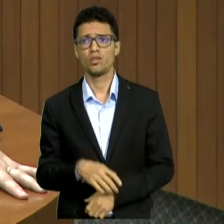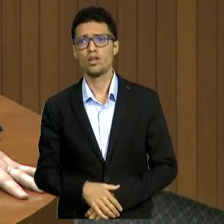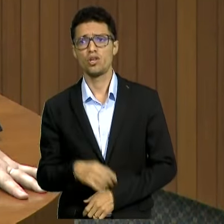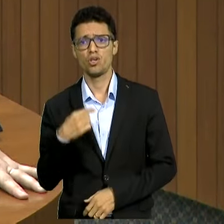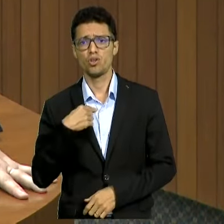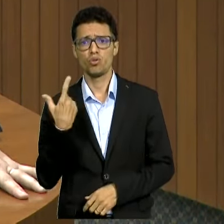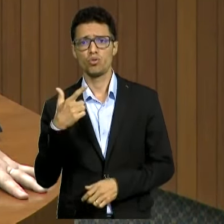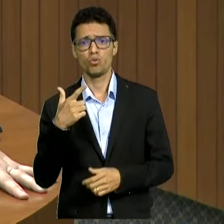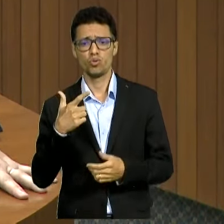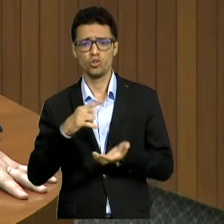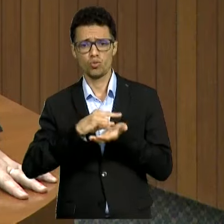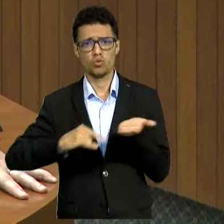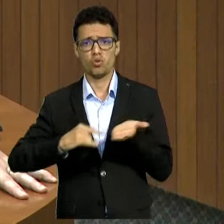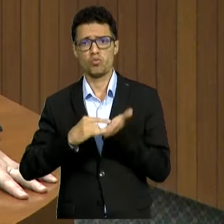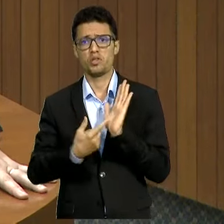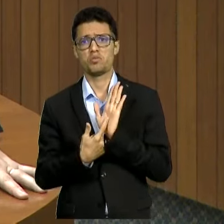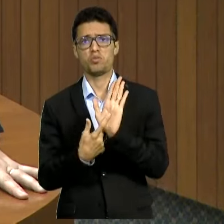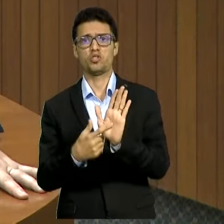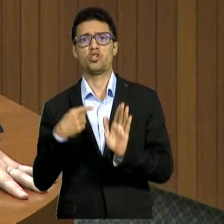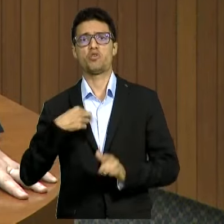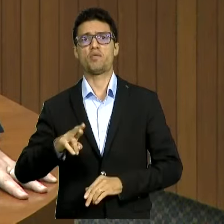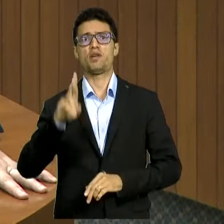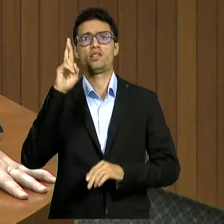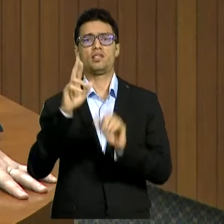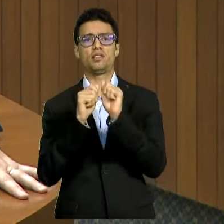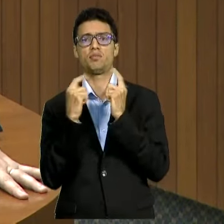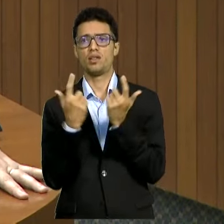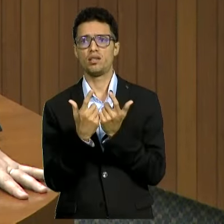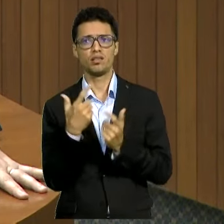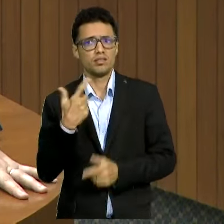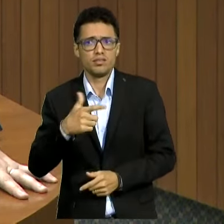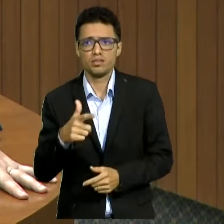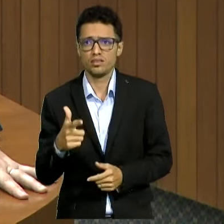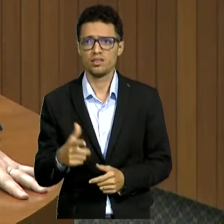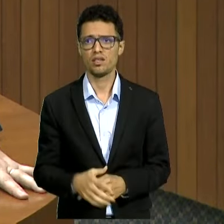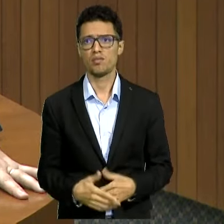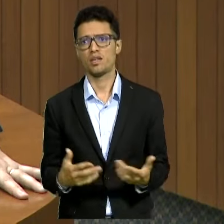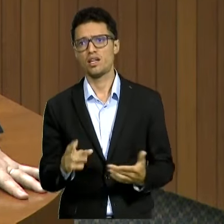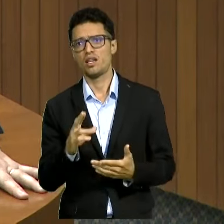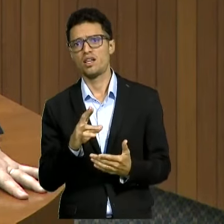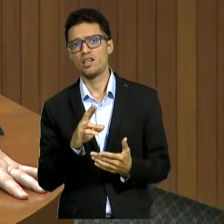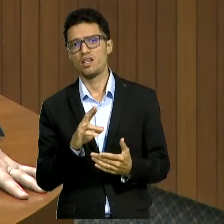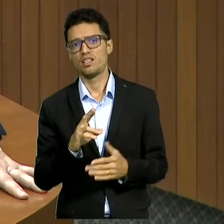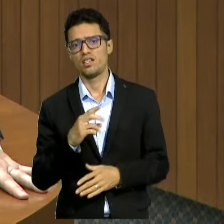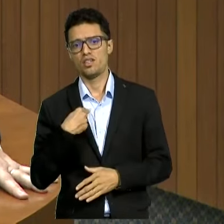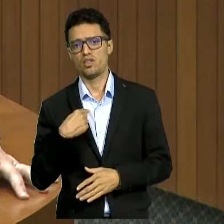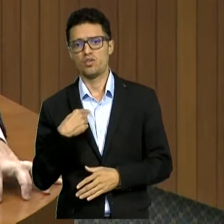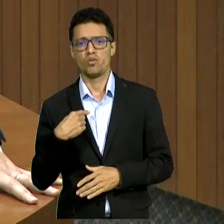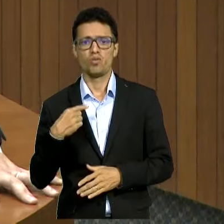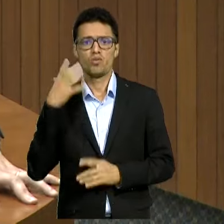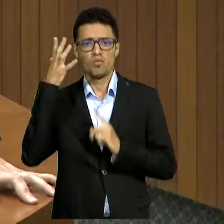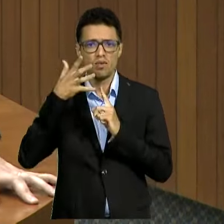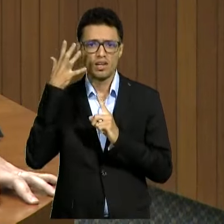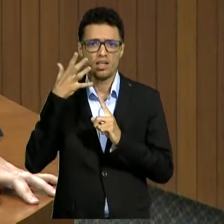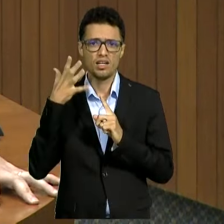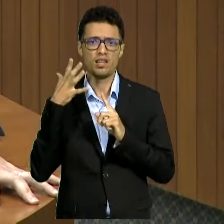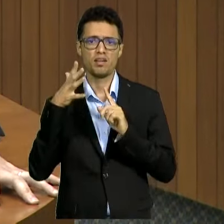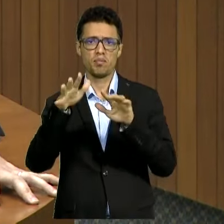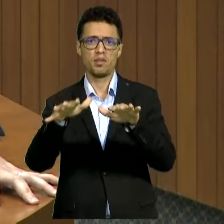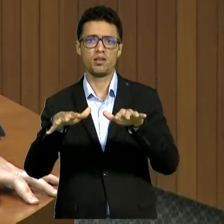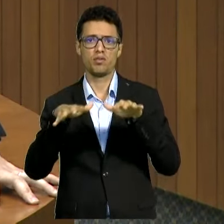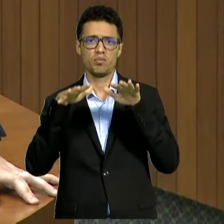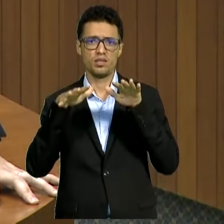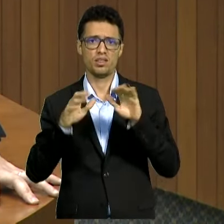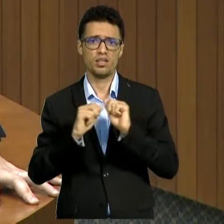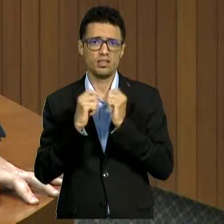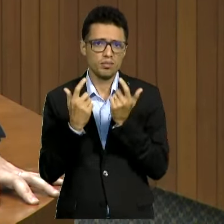tinha essa outorga do plenário da casa para, em nome dele, do plenário da casa, falar. O que eu acho que os professores, os